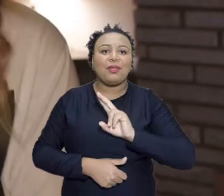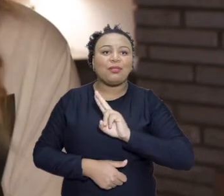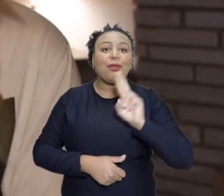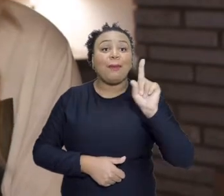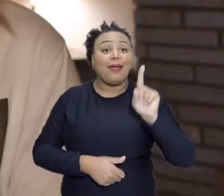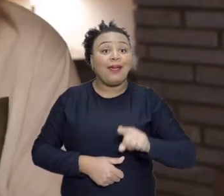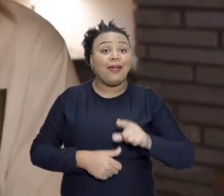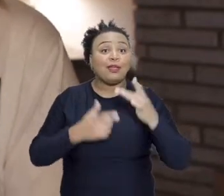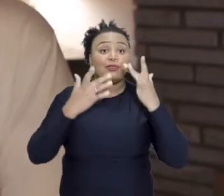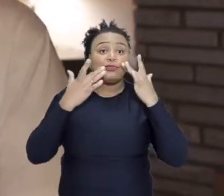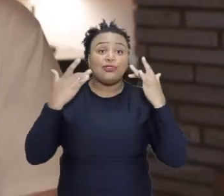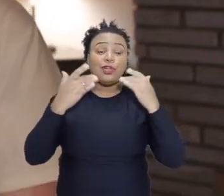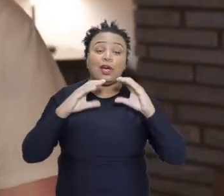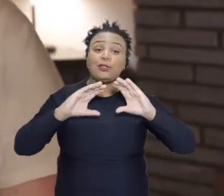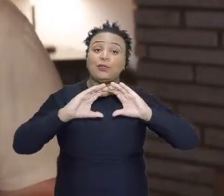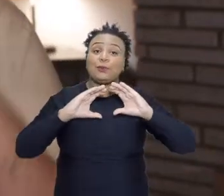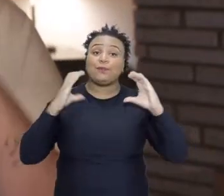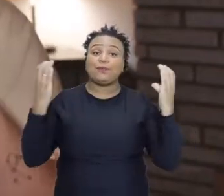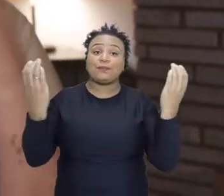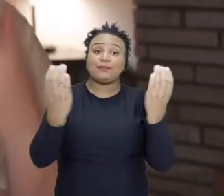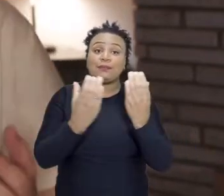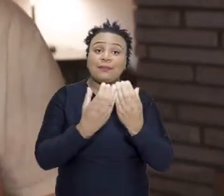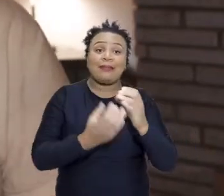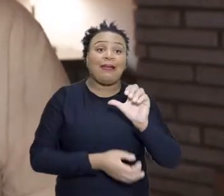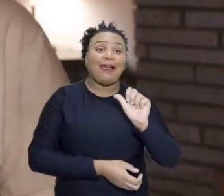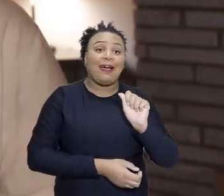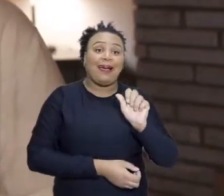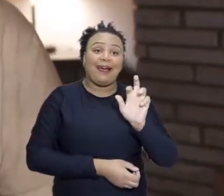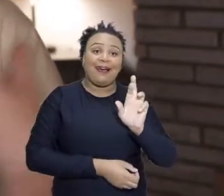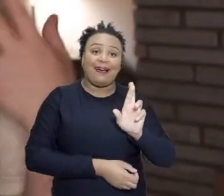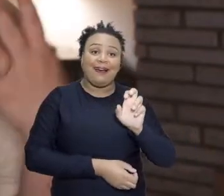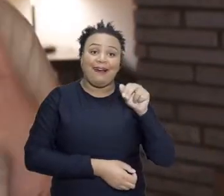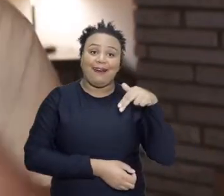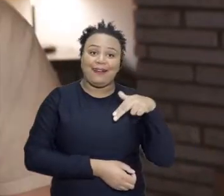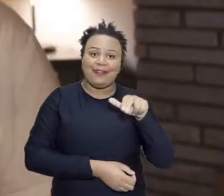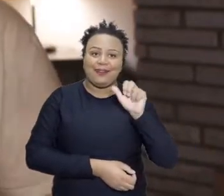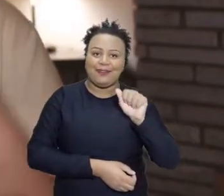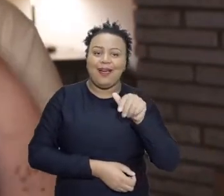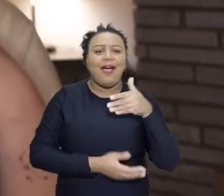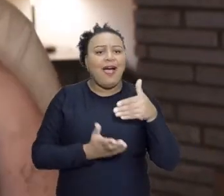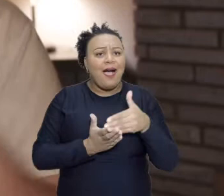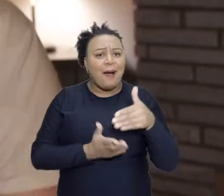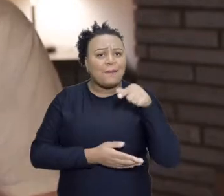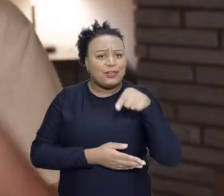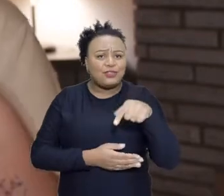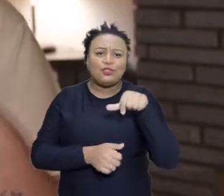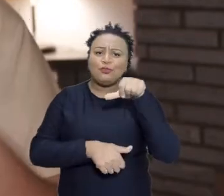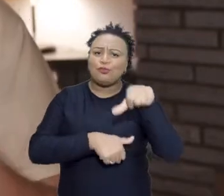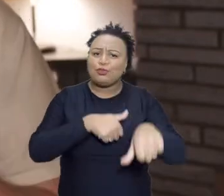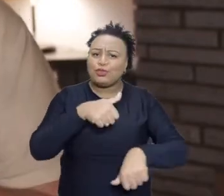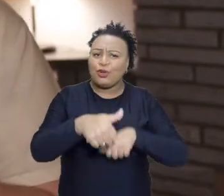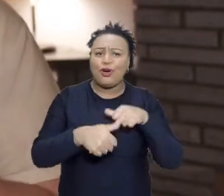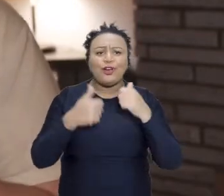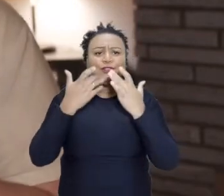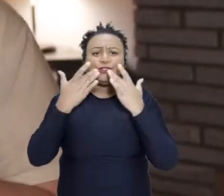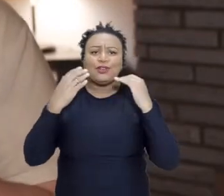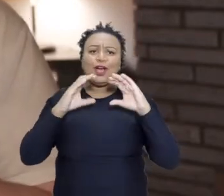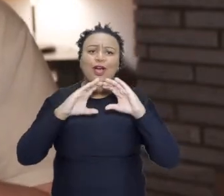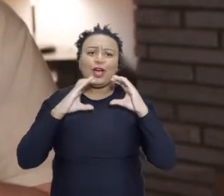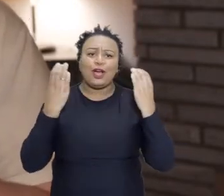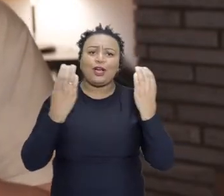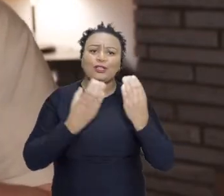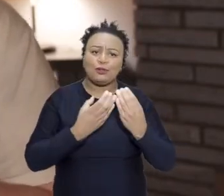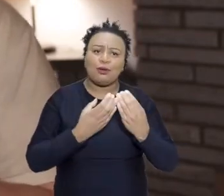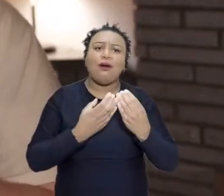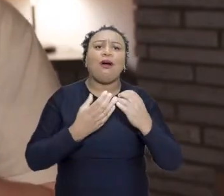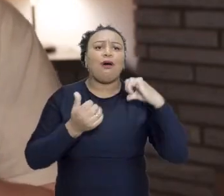de arena. Daí pra frente, muita coisa foi mudando do teatro de arena. Daí surgiu o